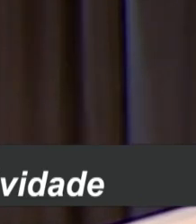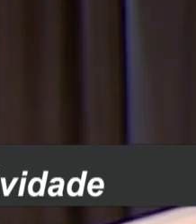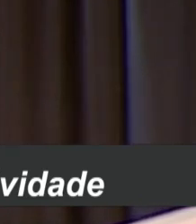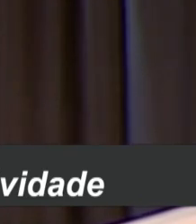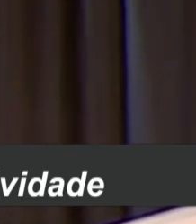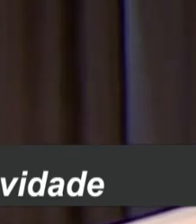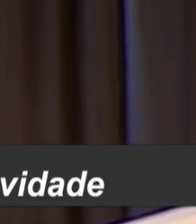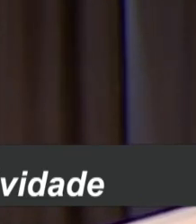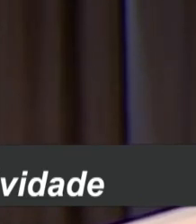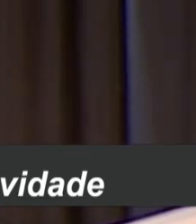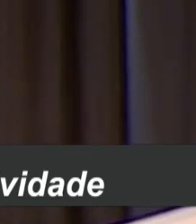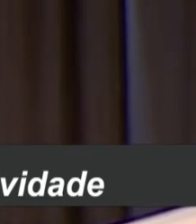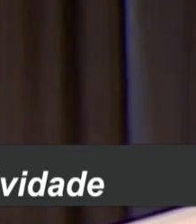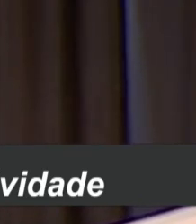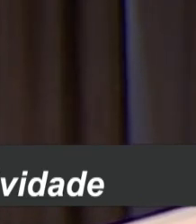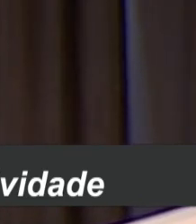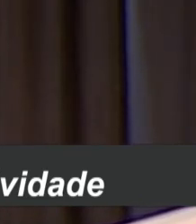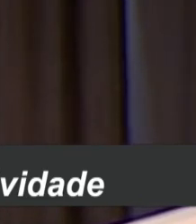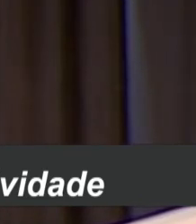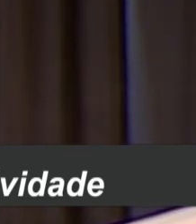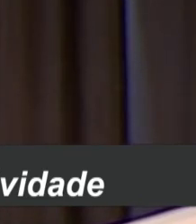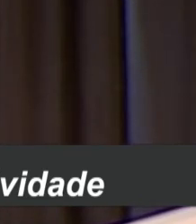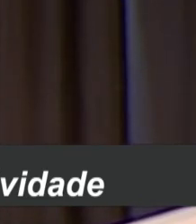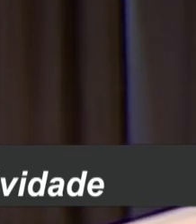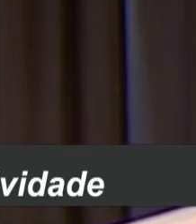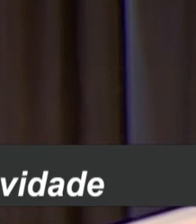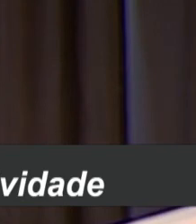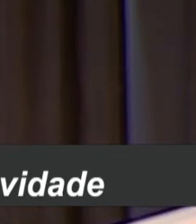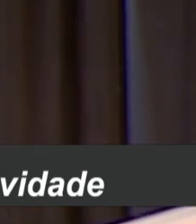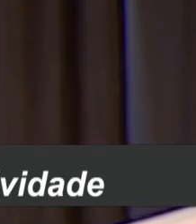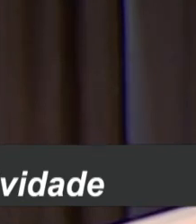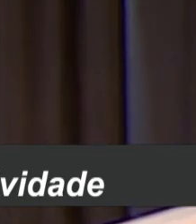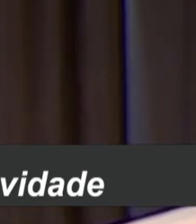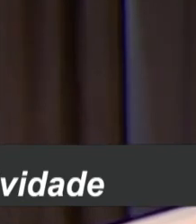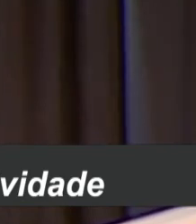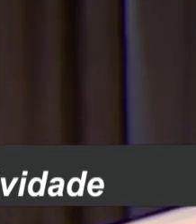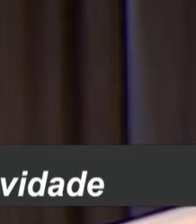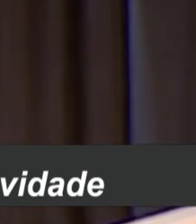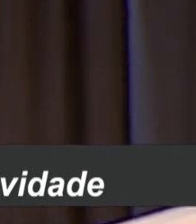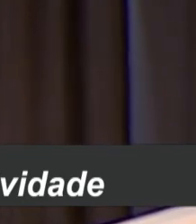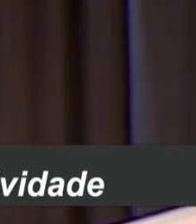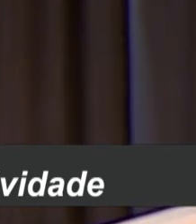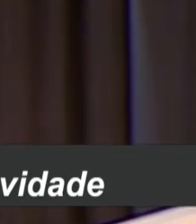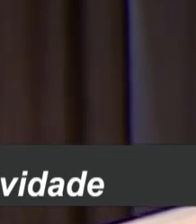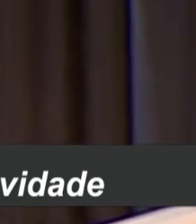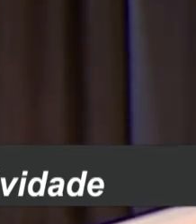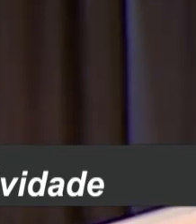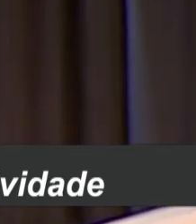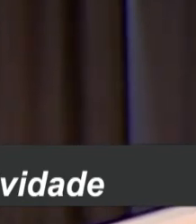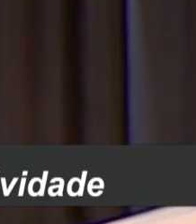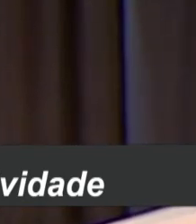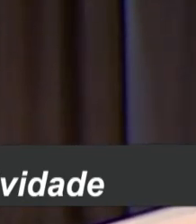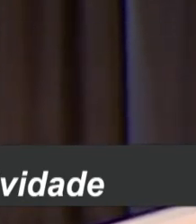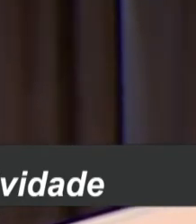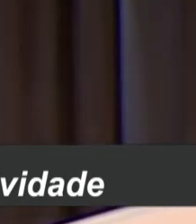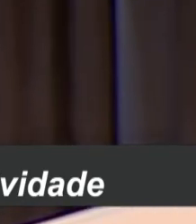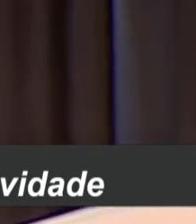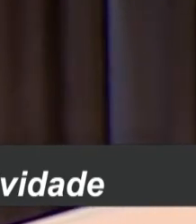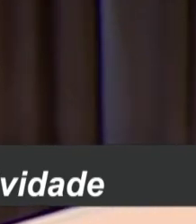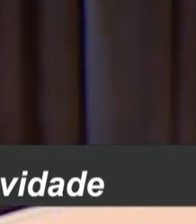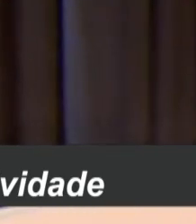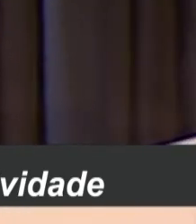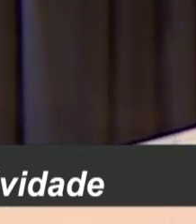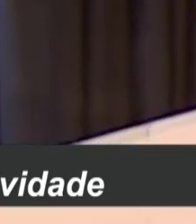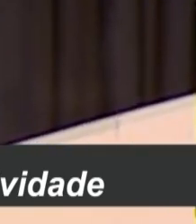industrial brasileiro, porque, como costumo dizer, país forte tem que ter indústria forte. Muito obrigado a todos.